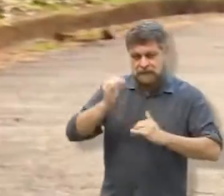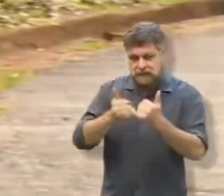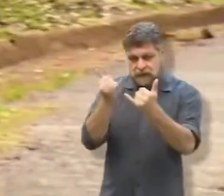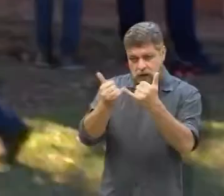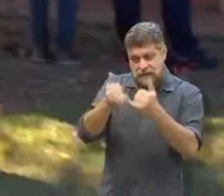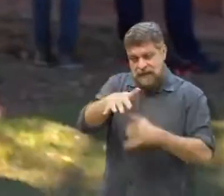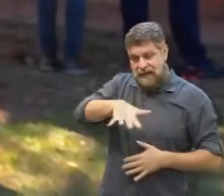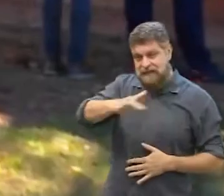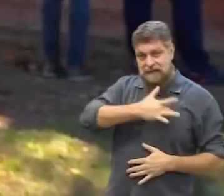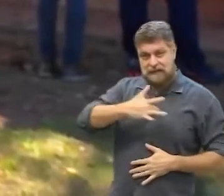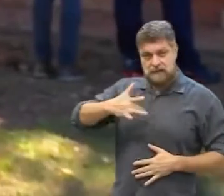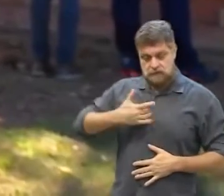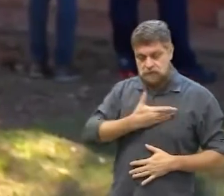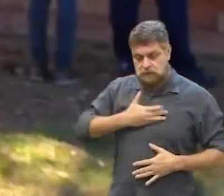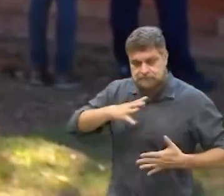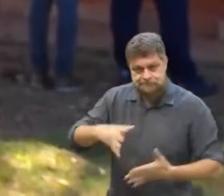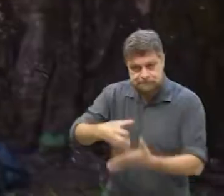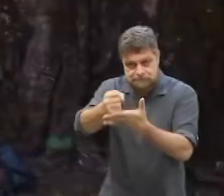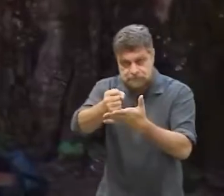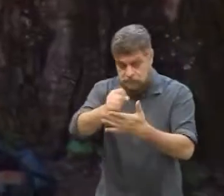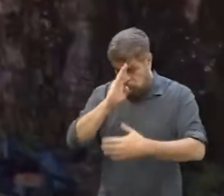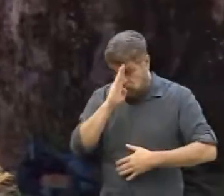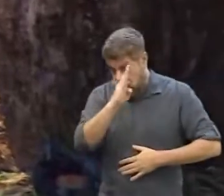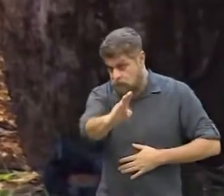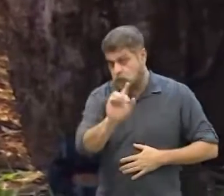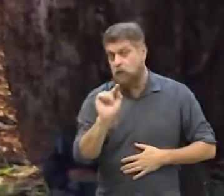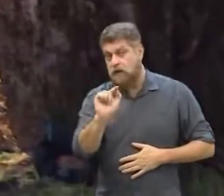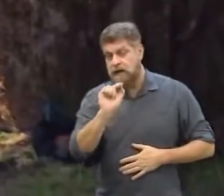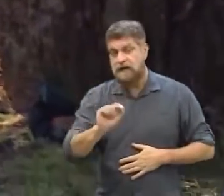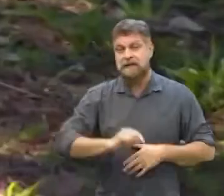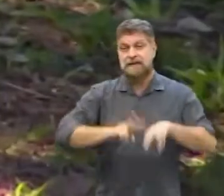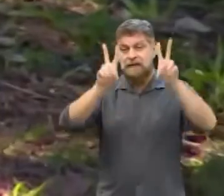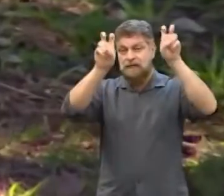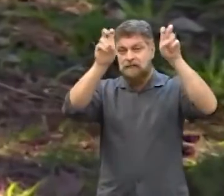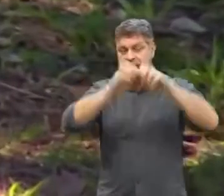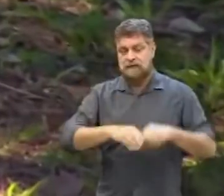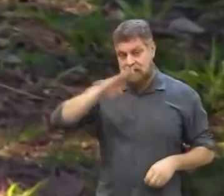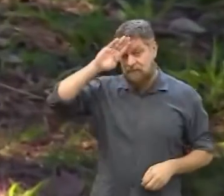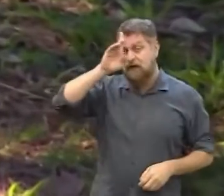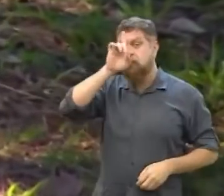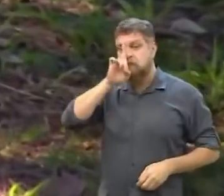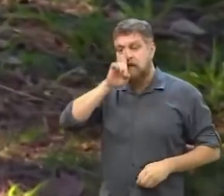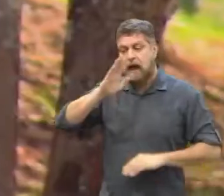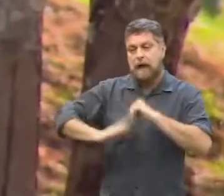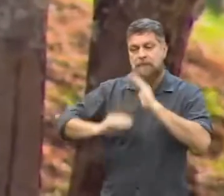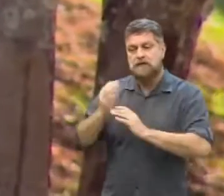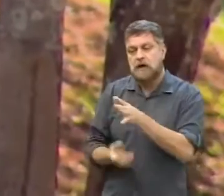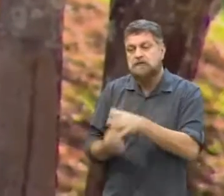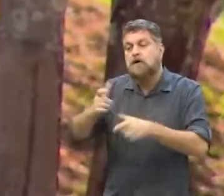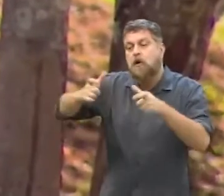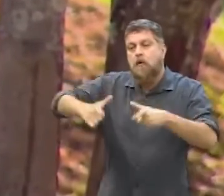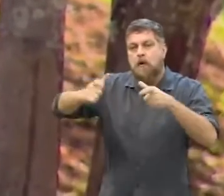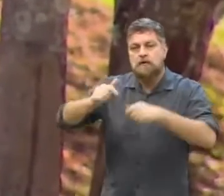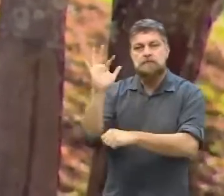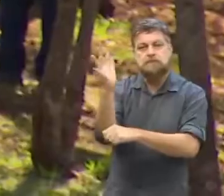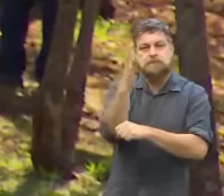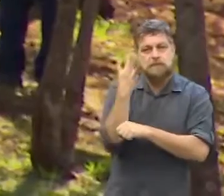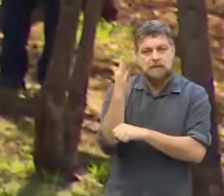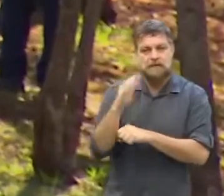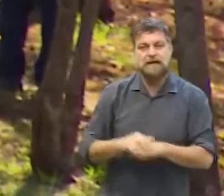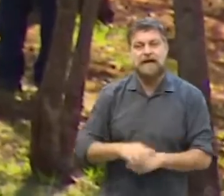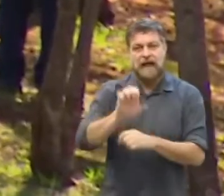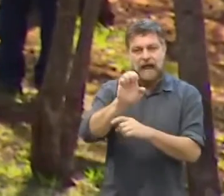simulado de emergência em saúde pública, com foco na febre amarela. A ação foi desenvolvida no Parque Ecológico